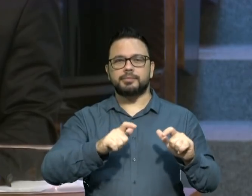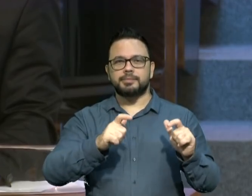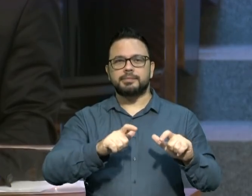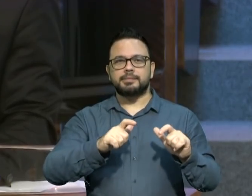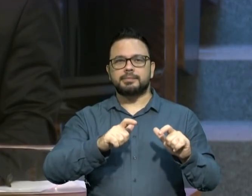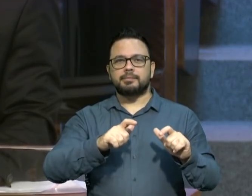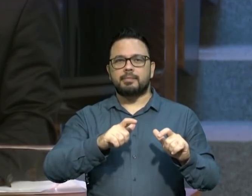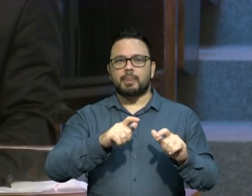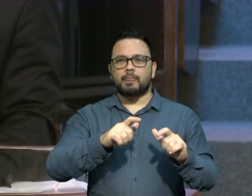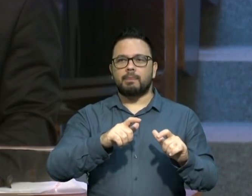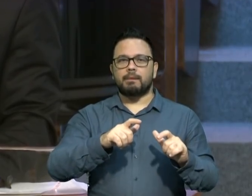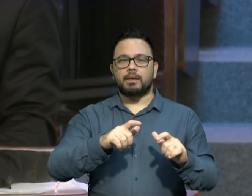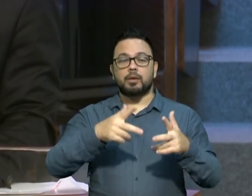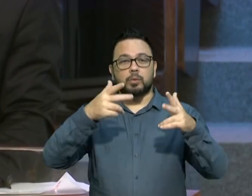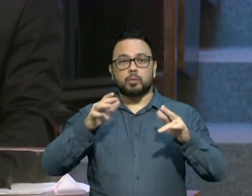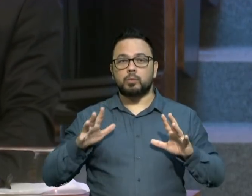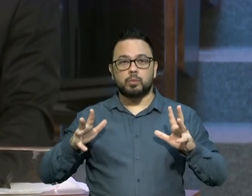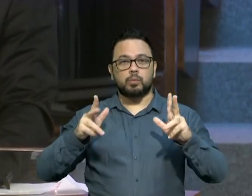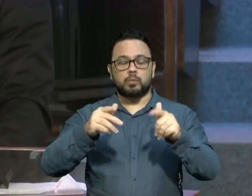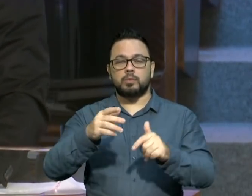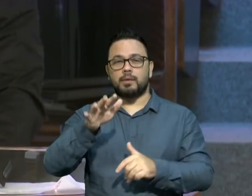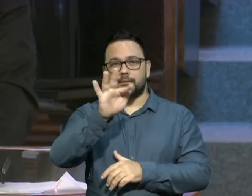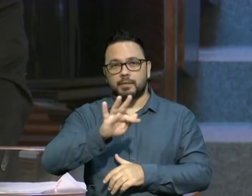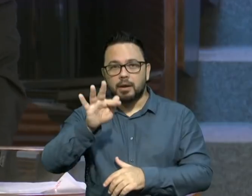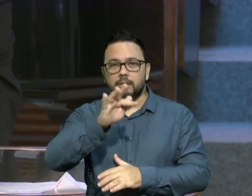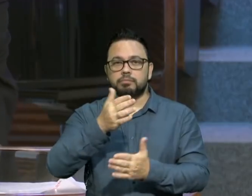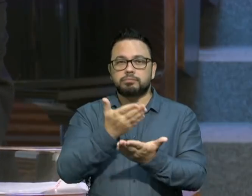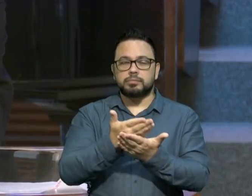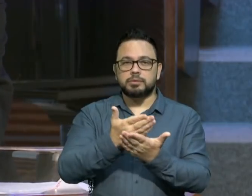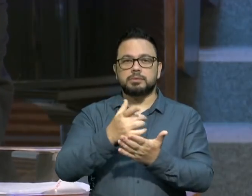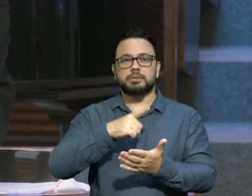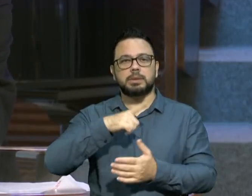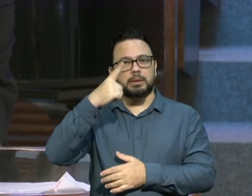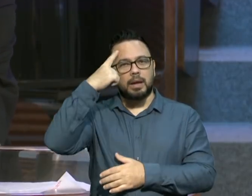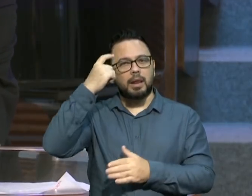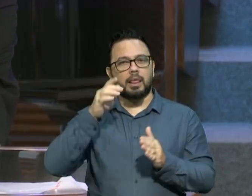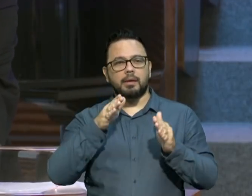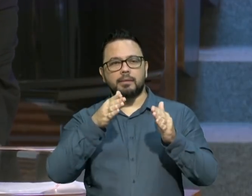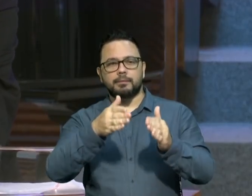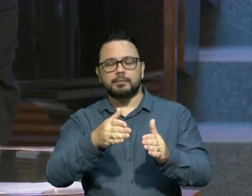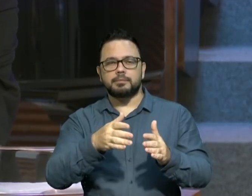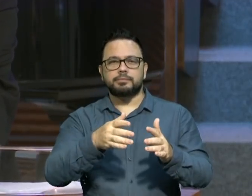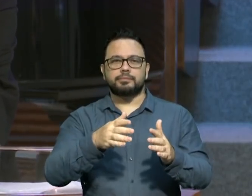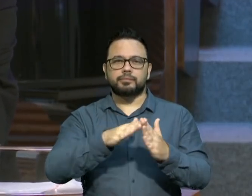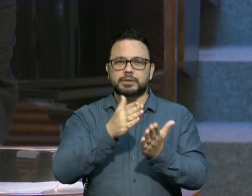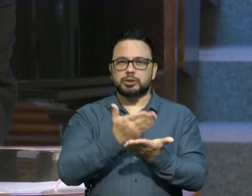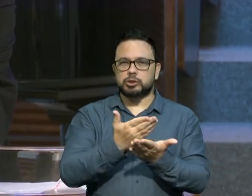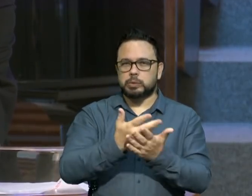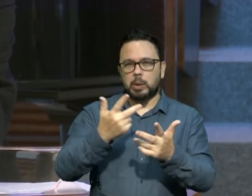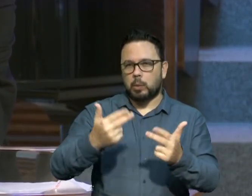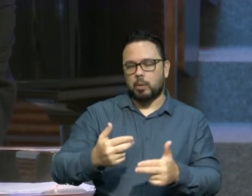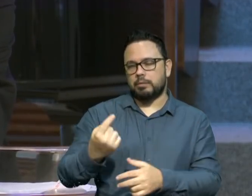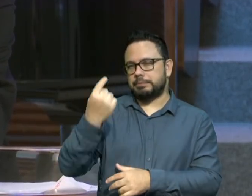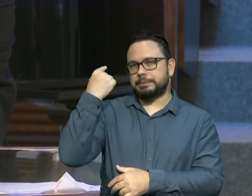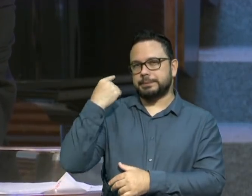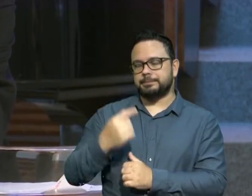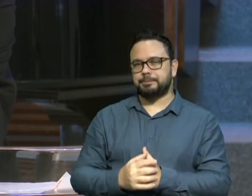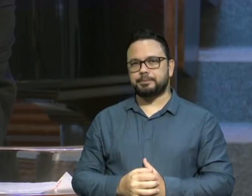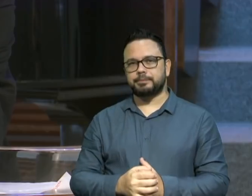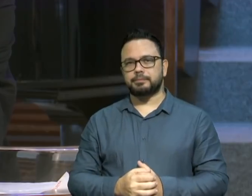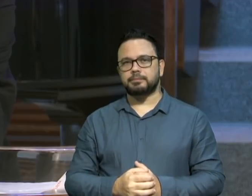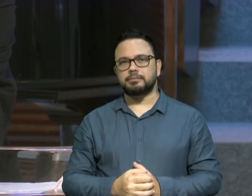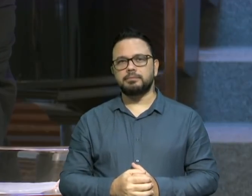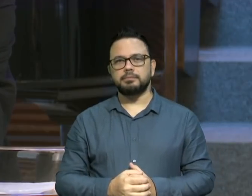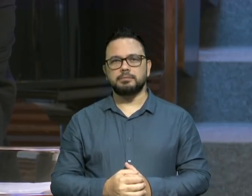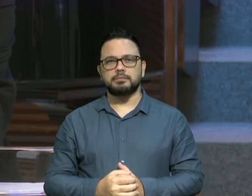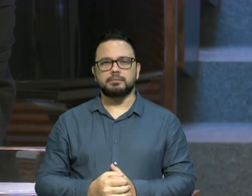Olá tudo Universidade toda academia vem daí de um bosque ali nos arredores de Atenas e então